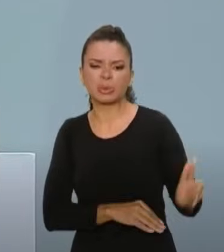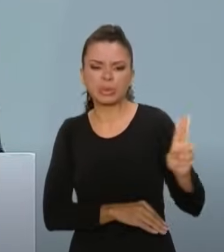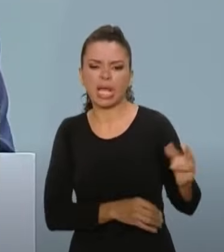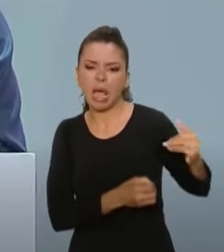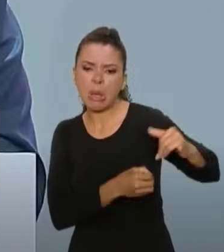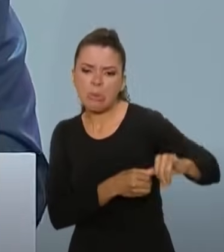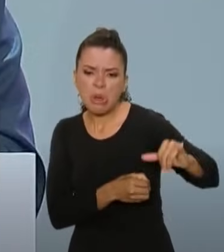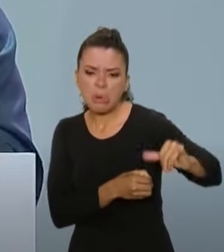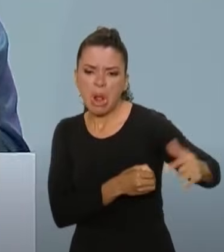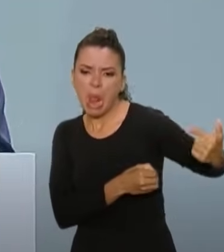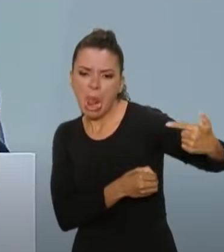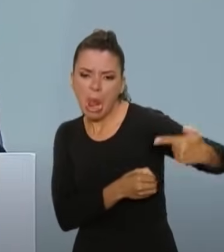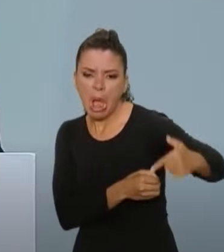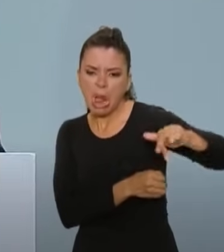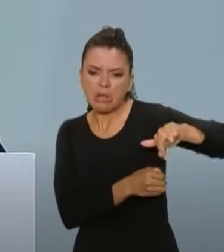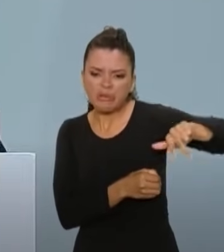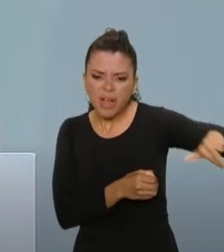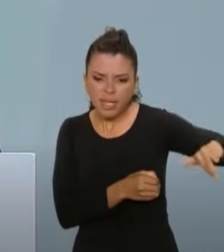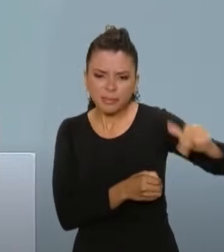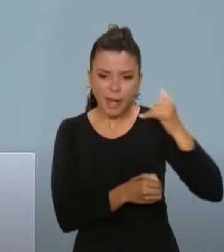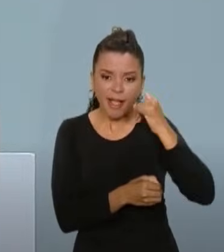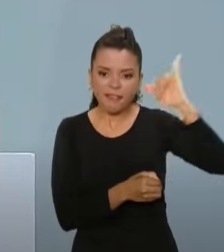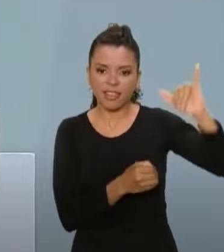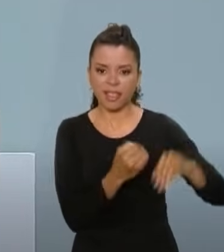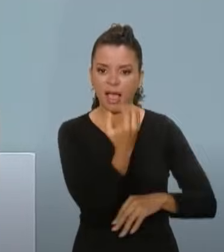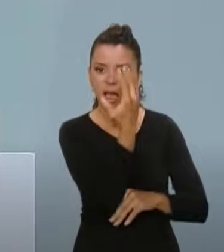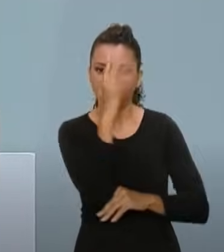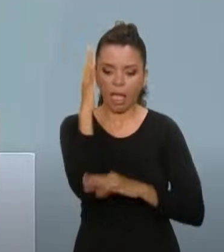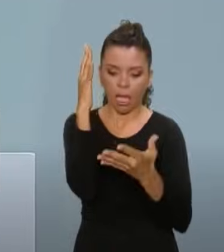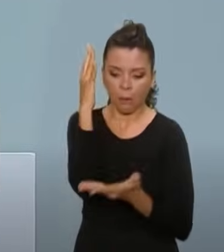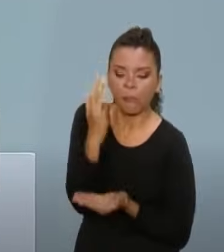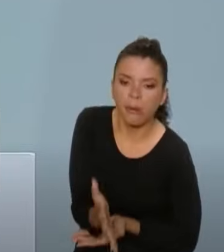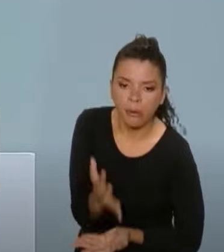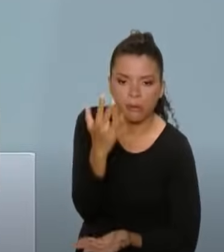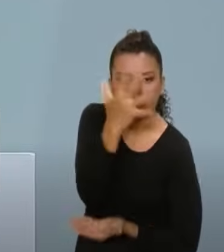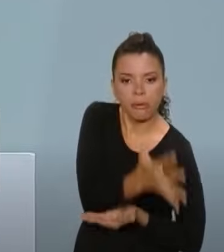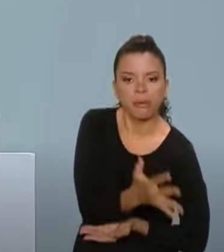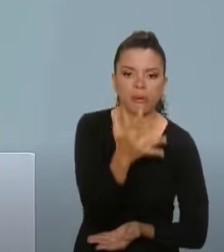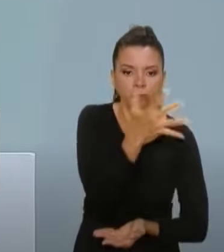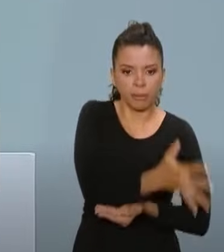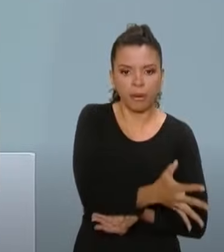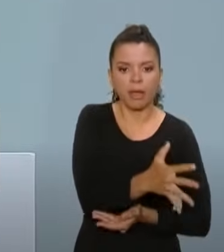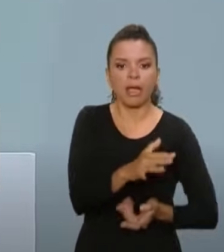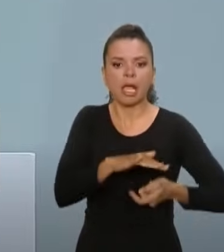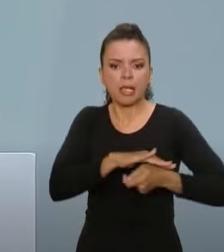e reverta o desmatamento e mobilize os recursos para esses fins.